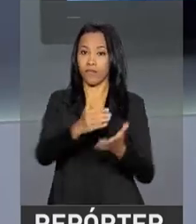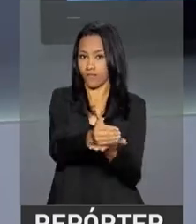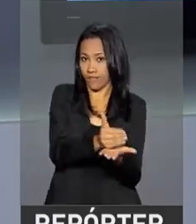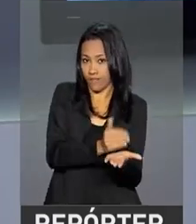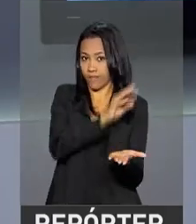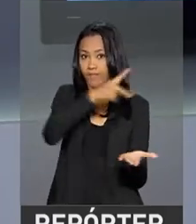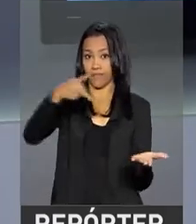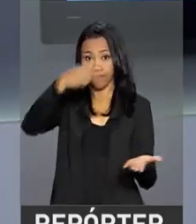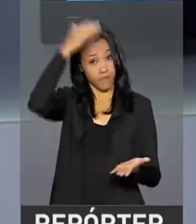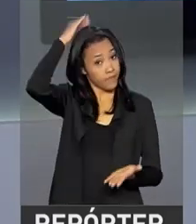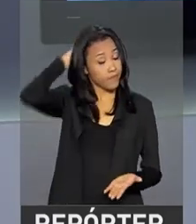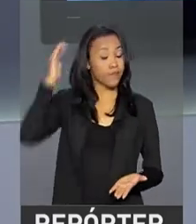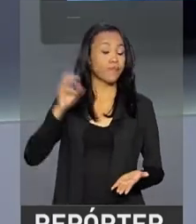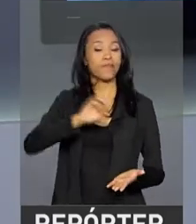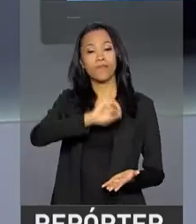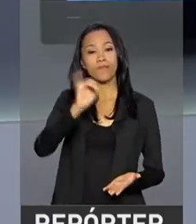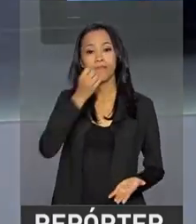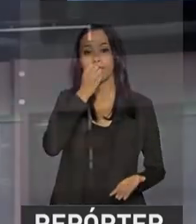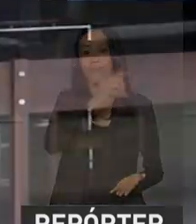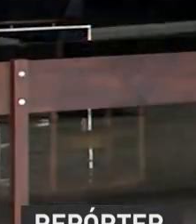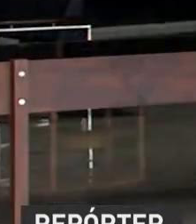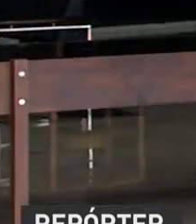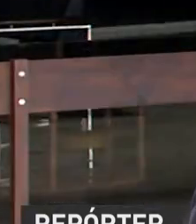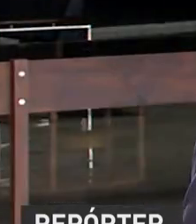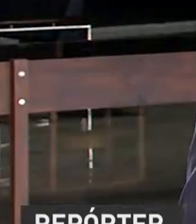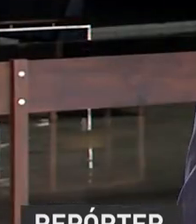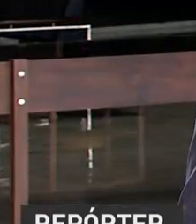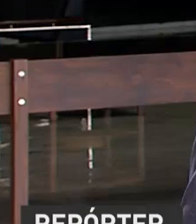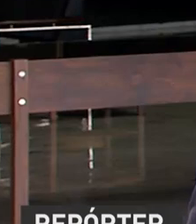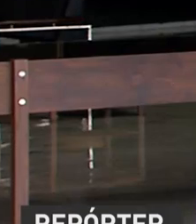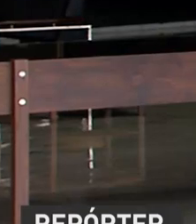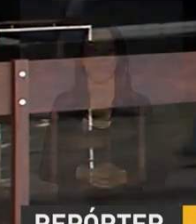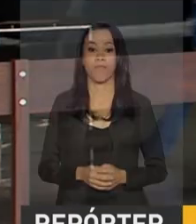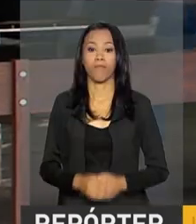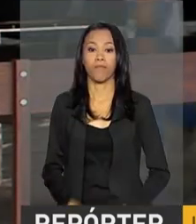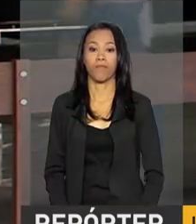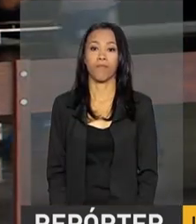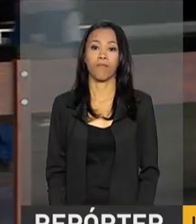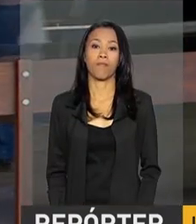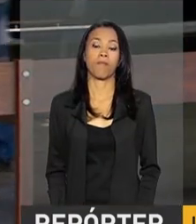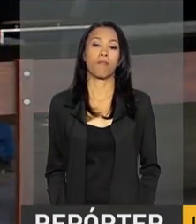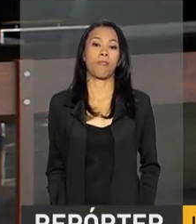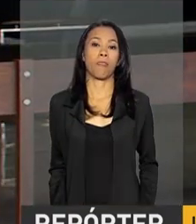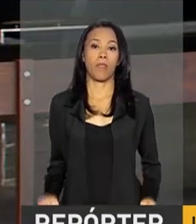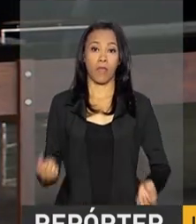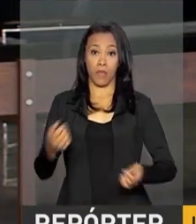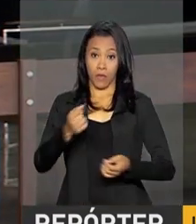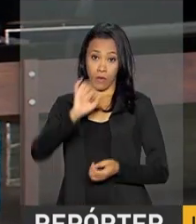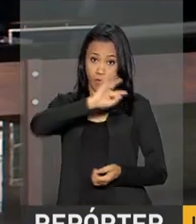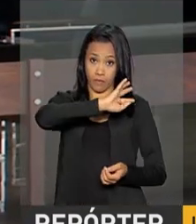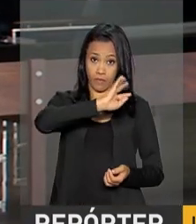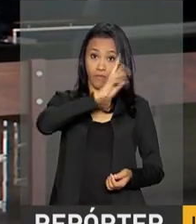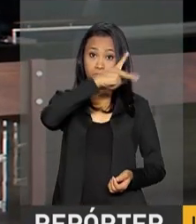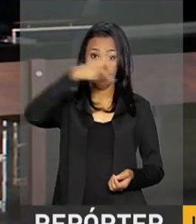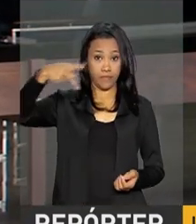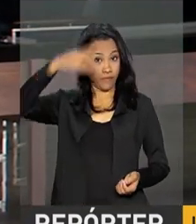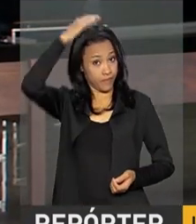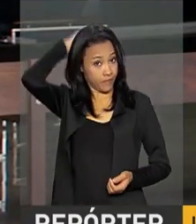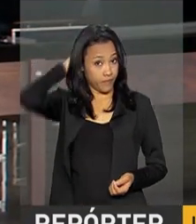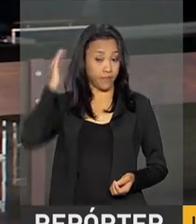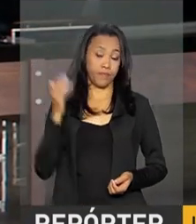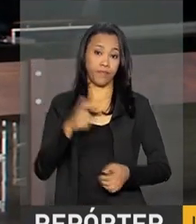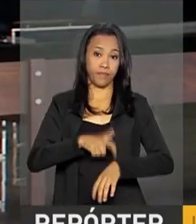dia luana olá carol bom dia bom dia a todos o presidente michel temer recebe às 10 horas aqui no palácio do planalto o